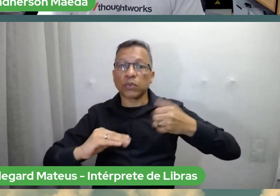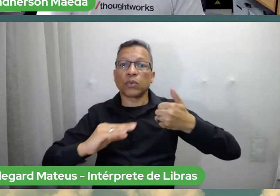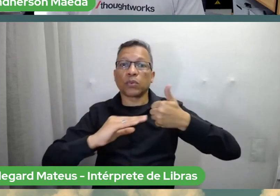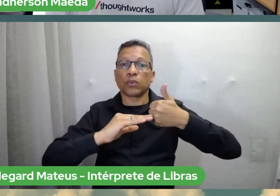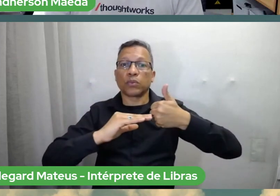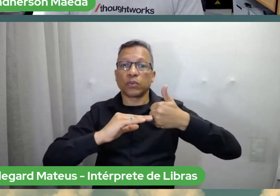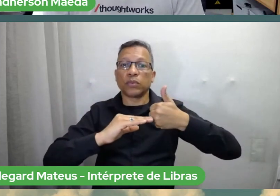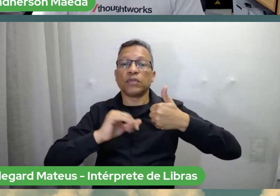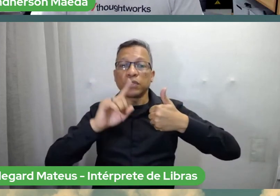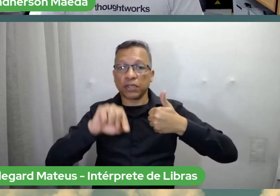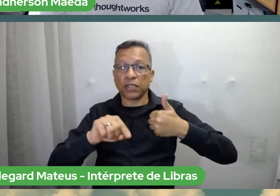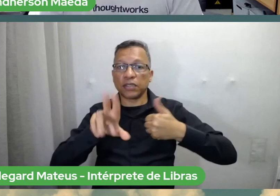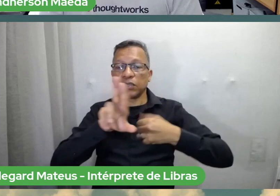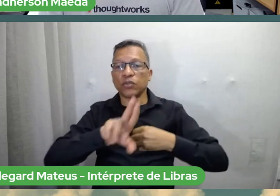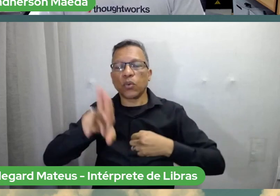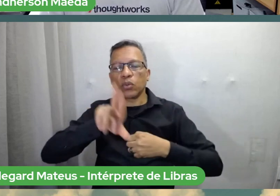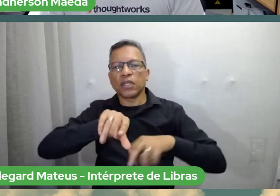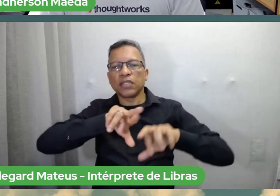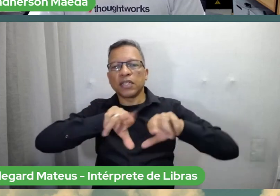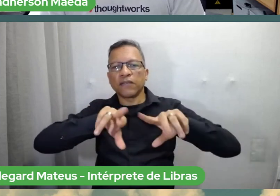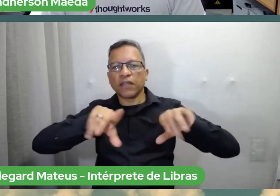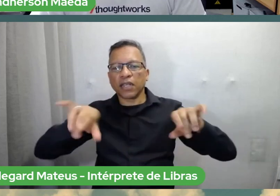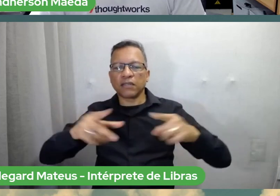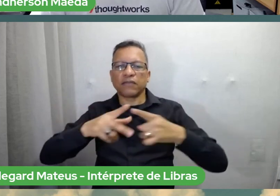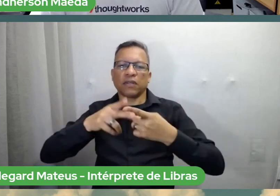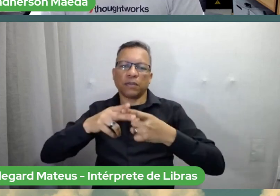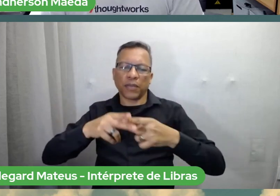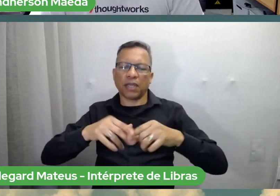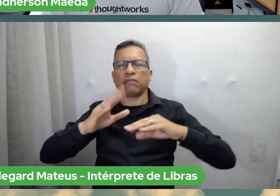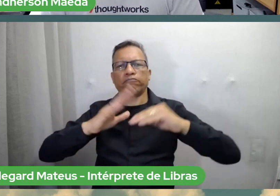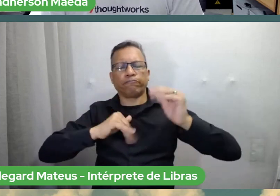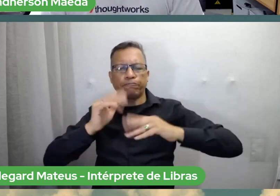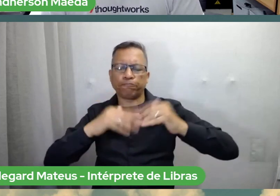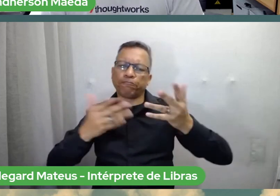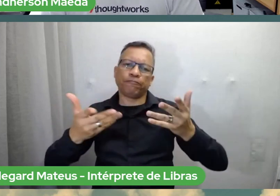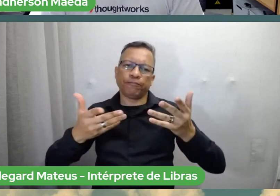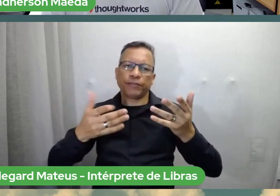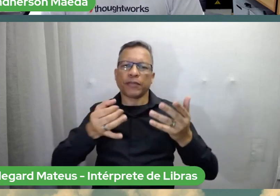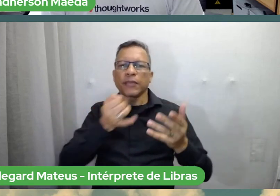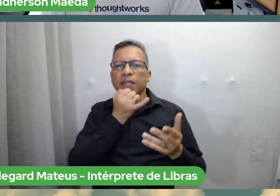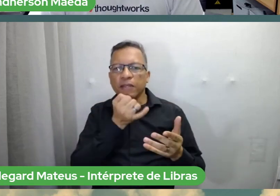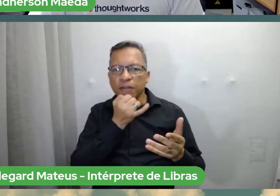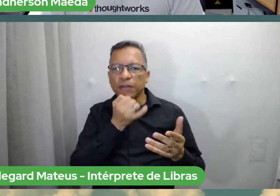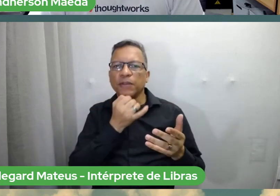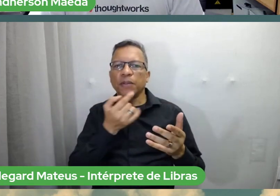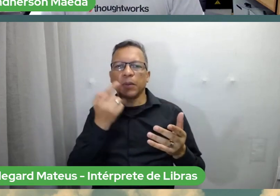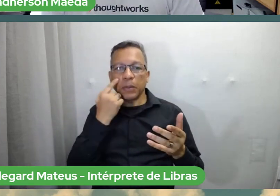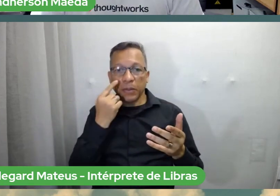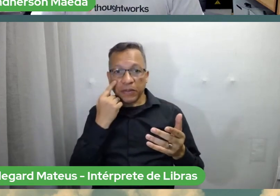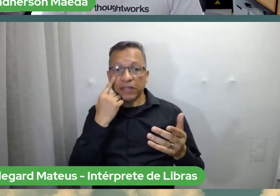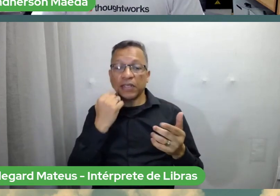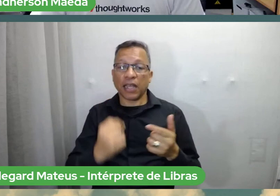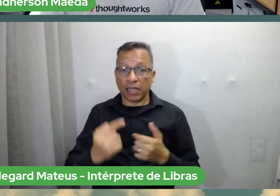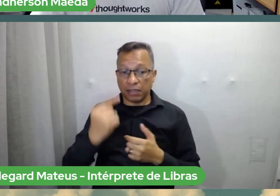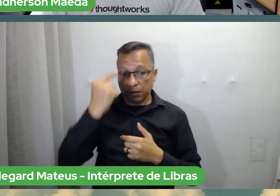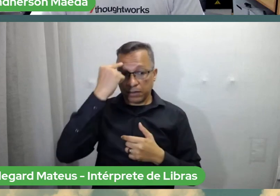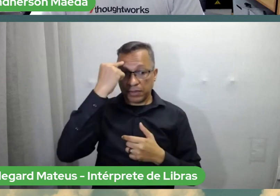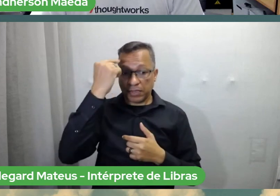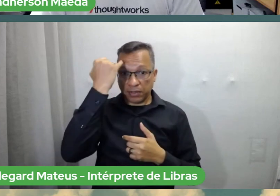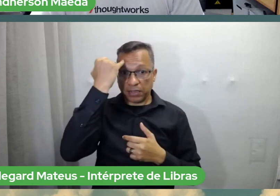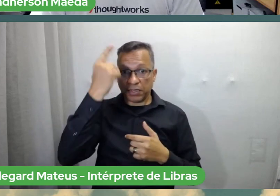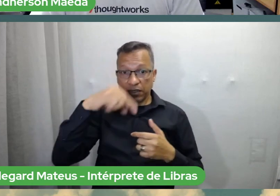utiliza diversas práticas e ferramentas, né, como, por exemplo, rodar o nosso ciclo de inteligência